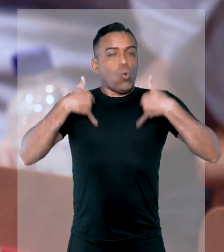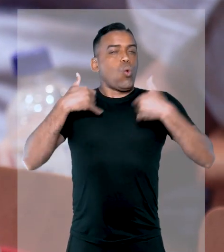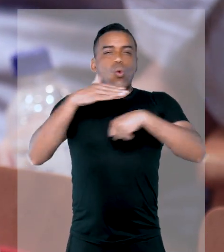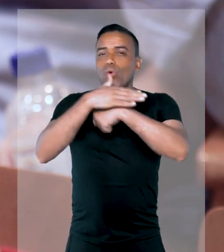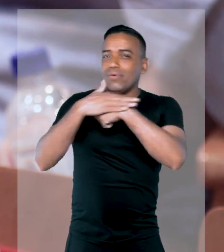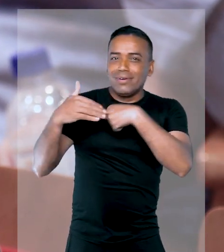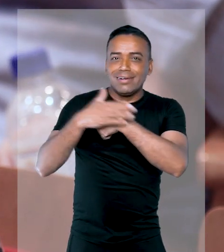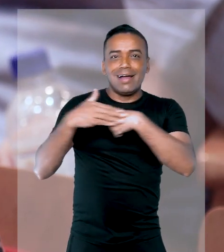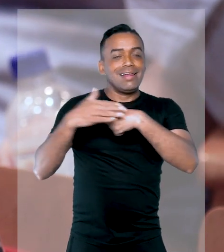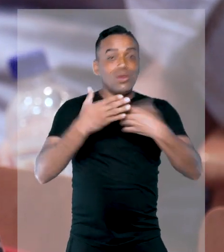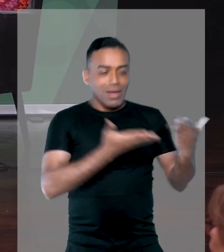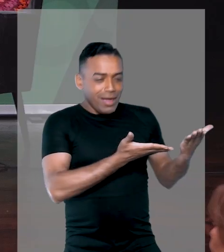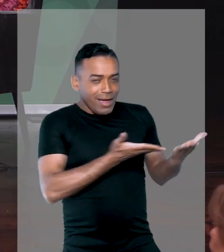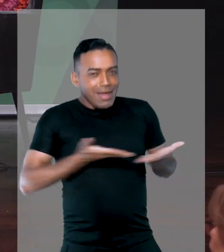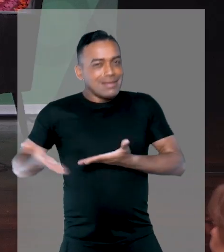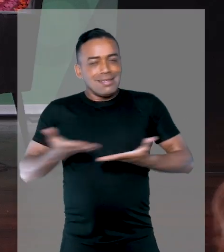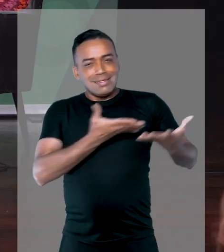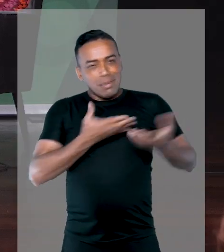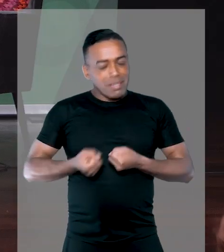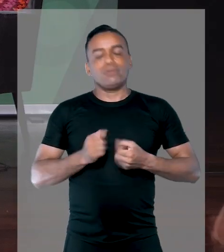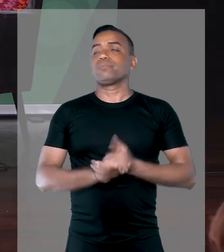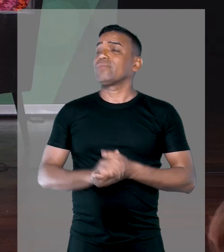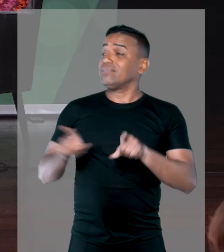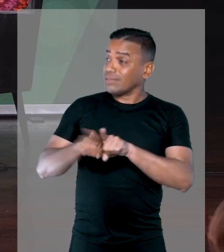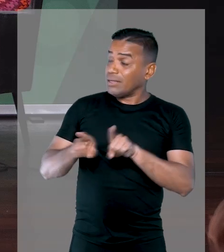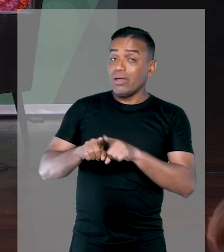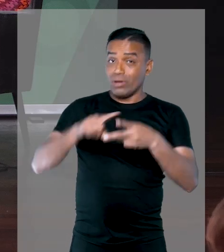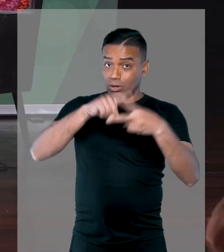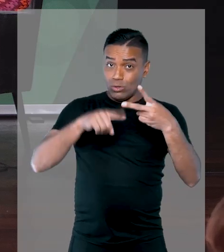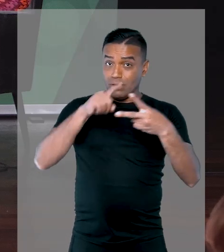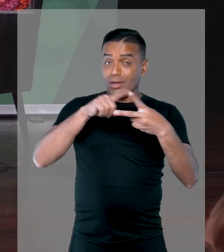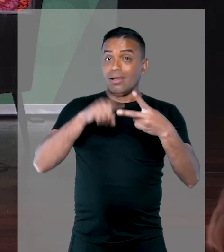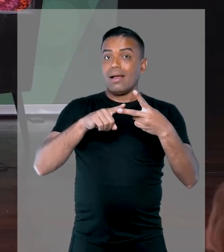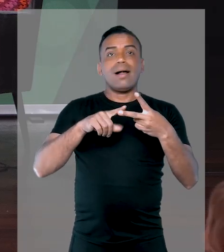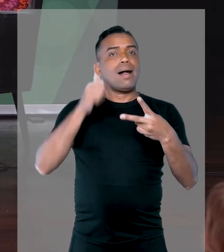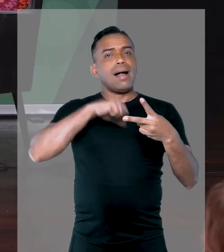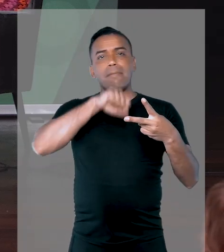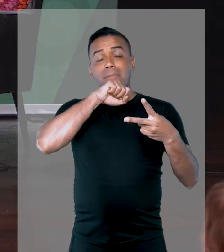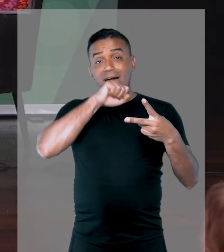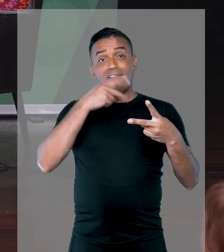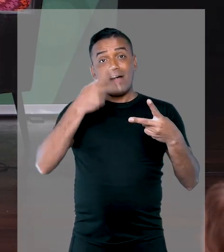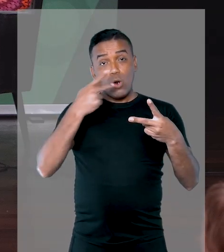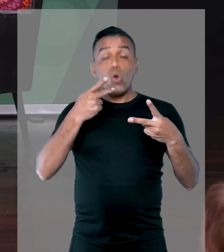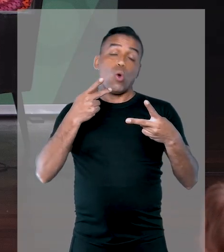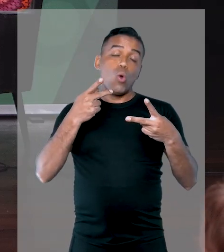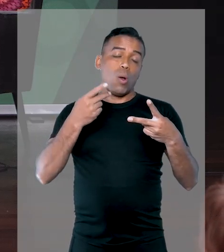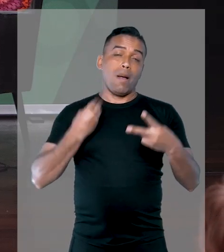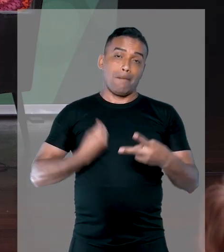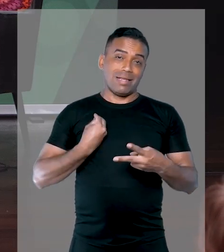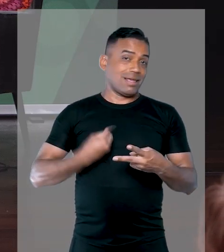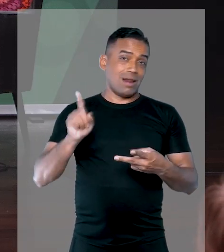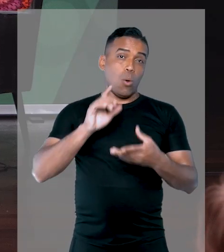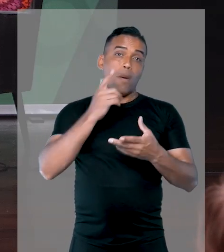carinho, sendo recebida. Eu queria, inclusive, falar 2 coisas. A minha mãe falou, né, não está presente por questão de trabalho, mas eu